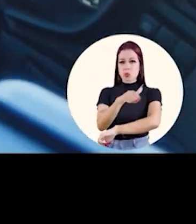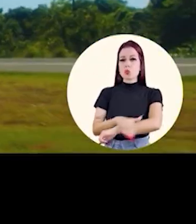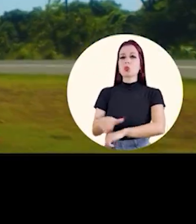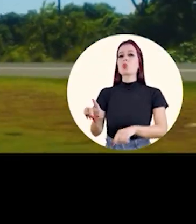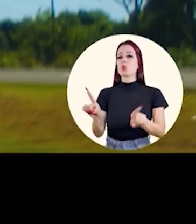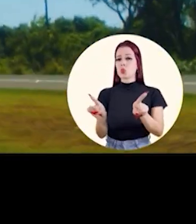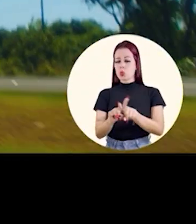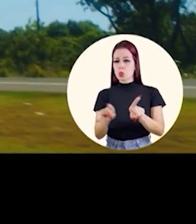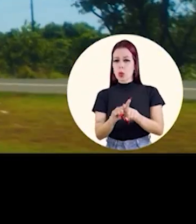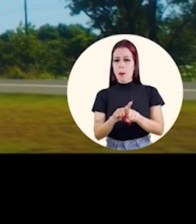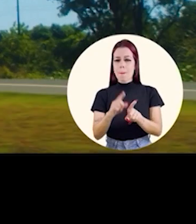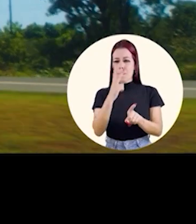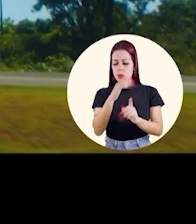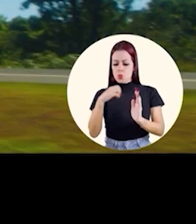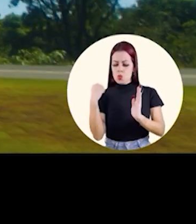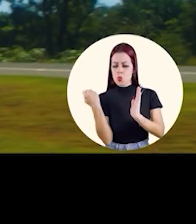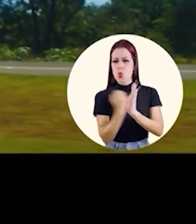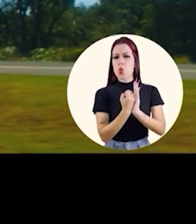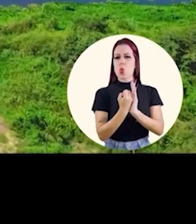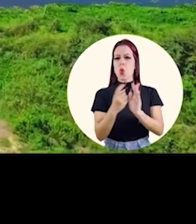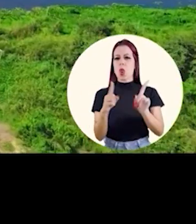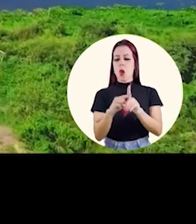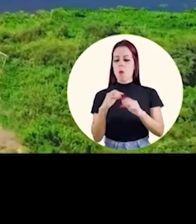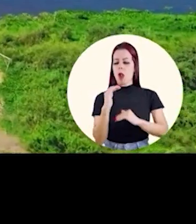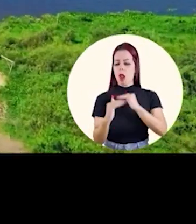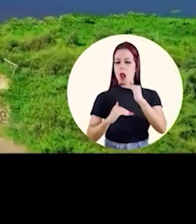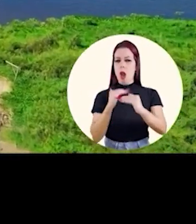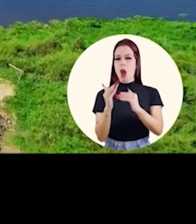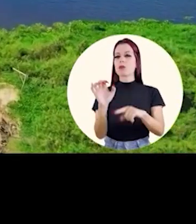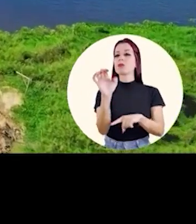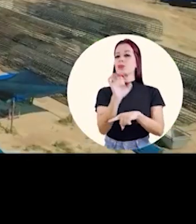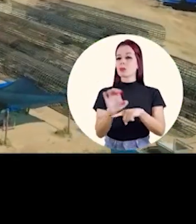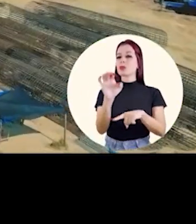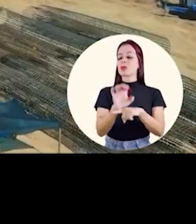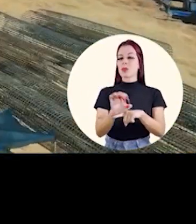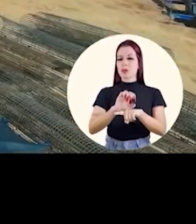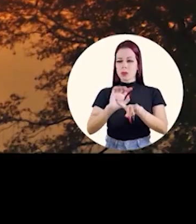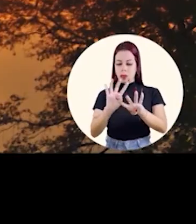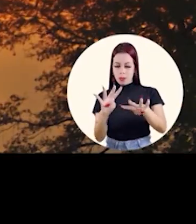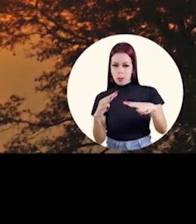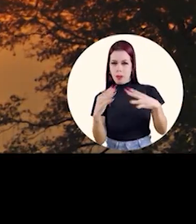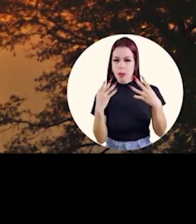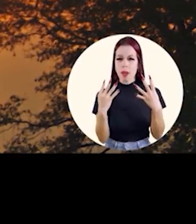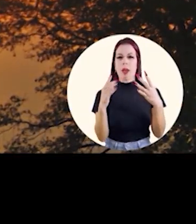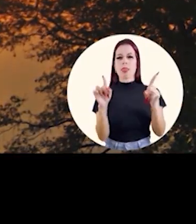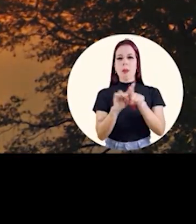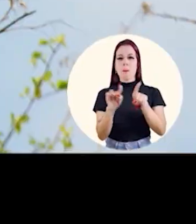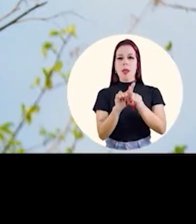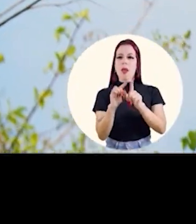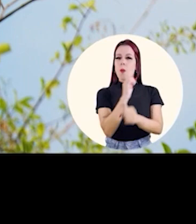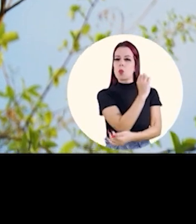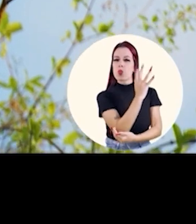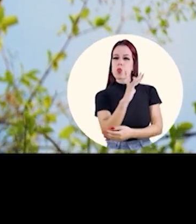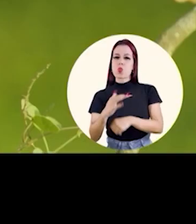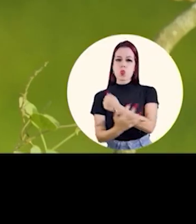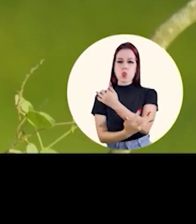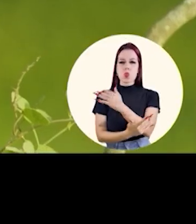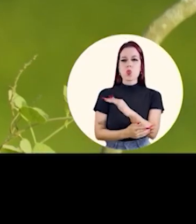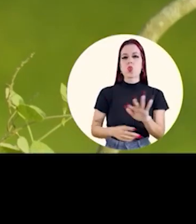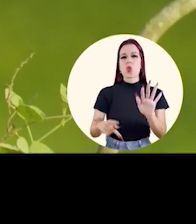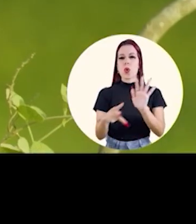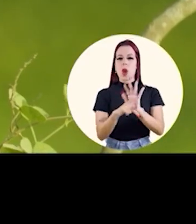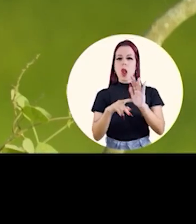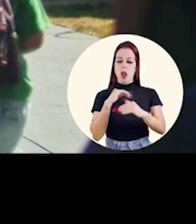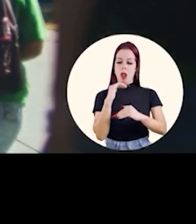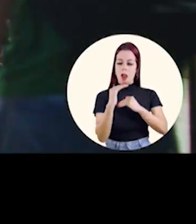rodovias e a rota bioceânica que impactam toda a logística e desenvolvimento do nosso Estado a atenção com o meio ambiente e a proteção